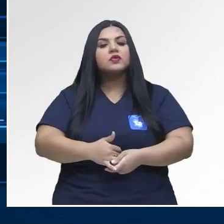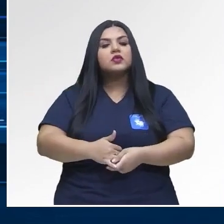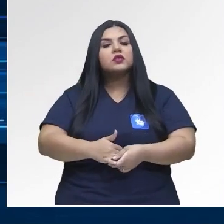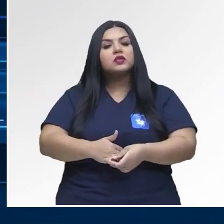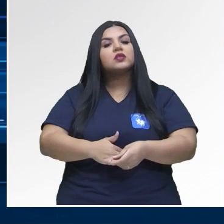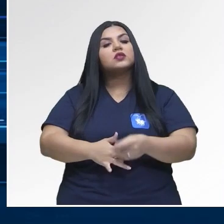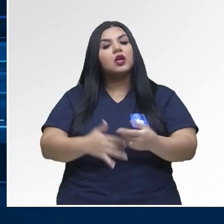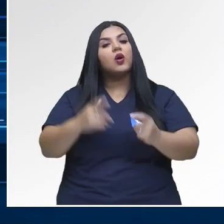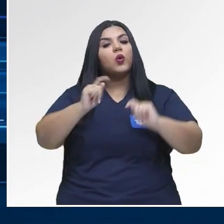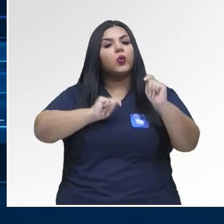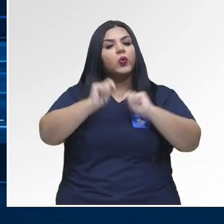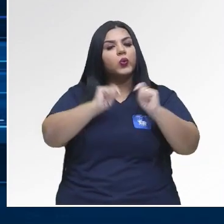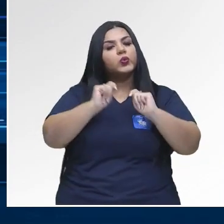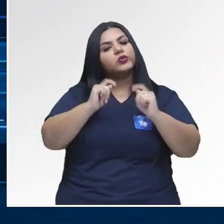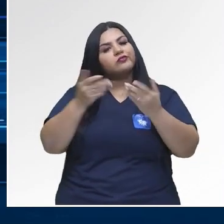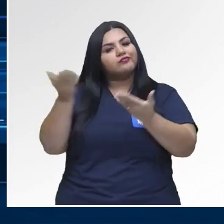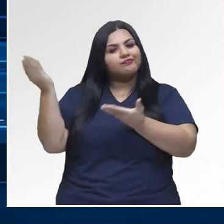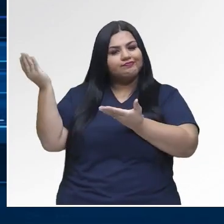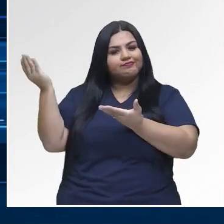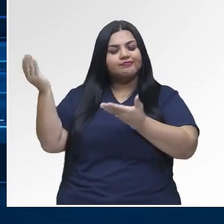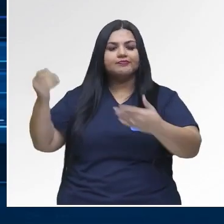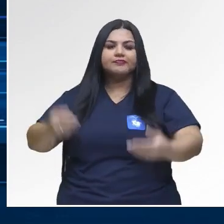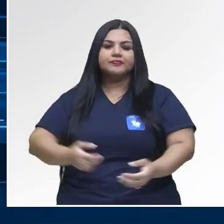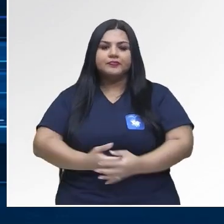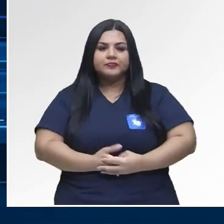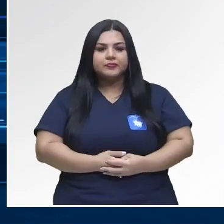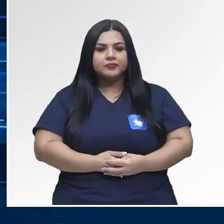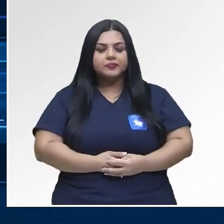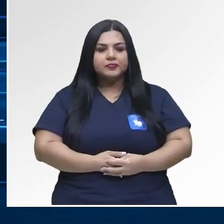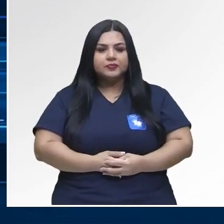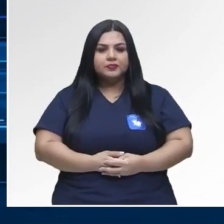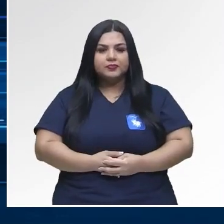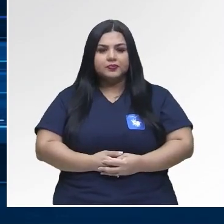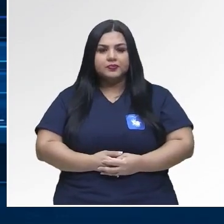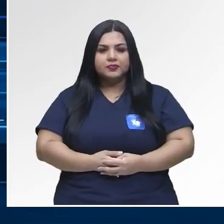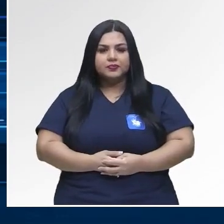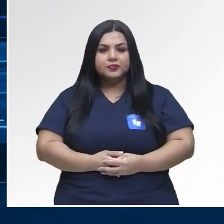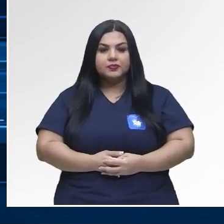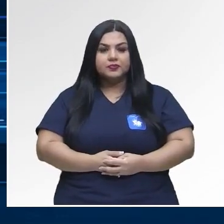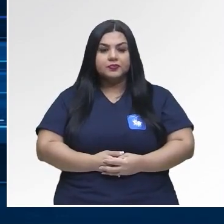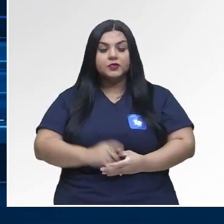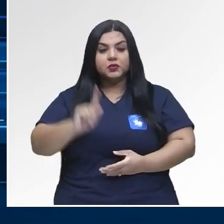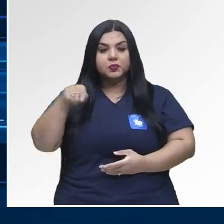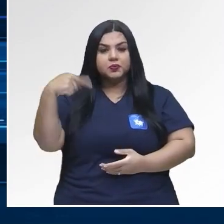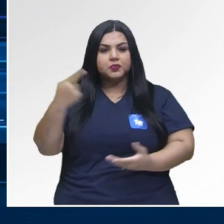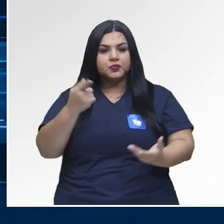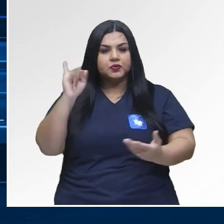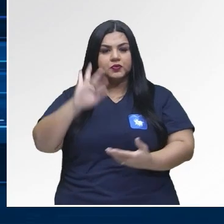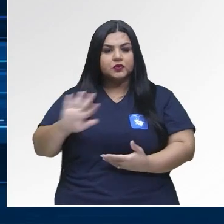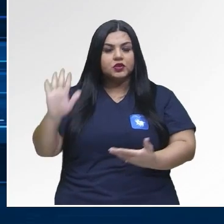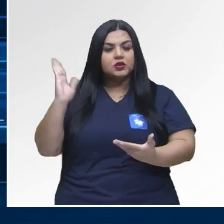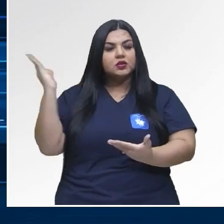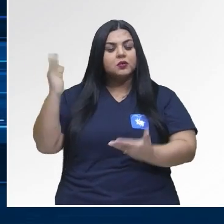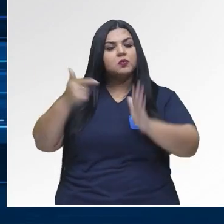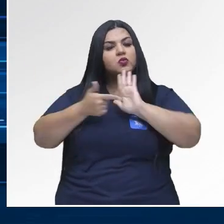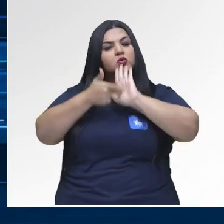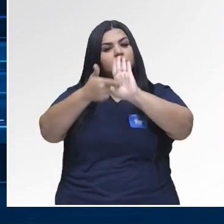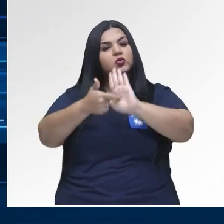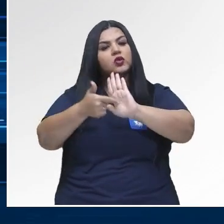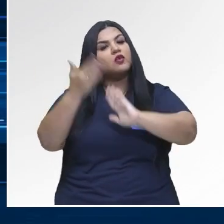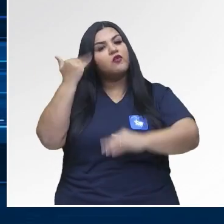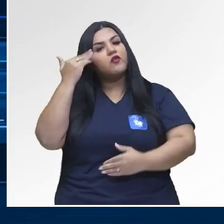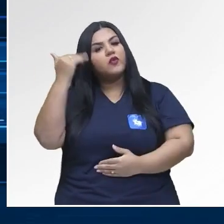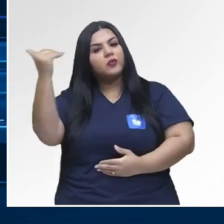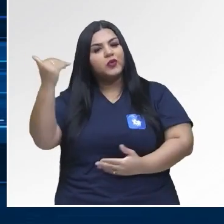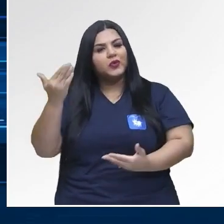acontece o controle da nossa respiração. Então, vamos aqui para a próxima imagem, mostrando aqui o famoso